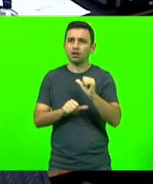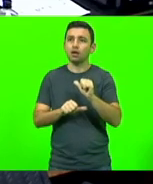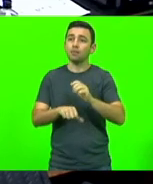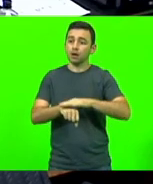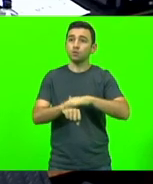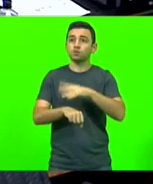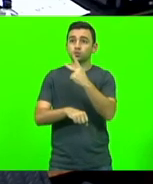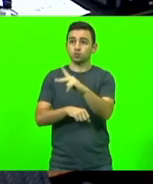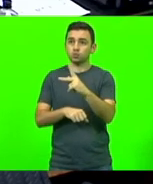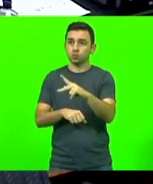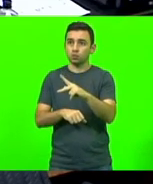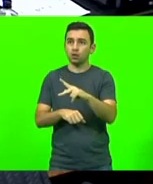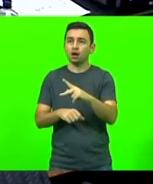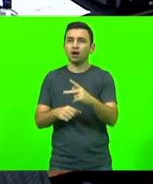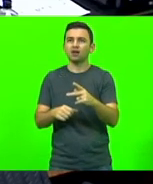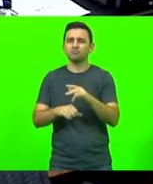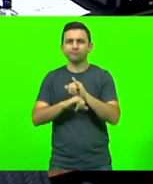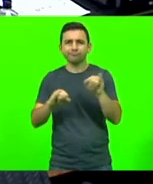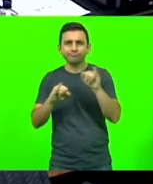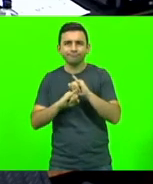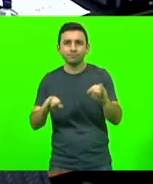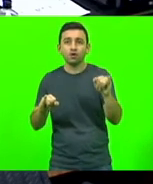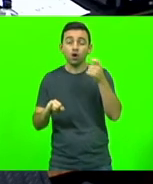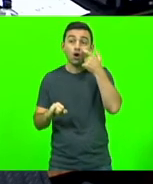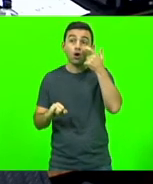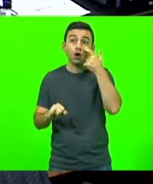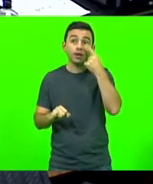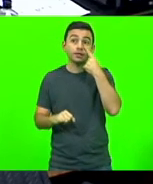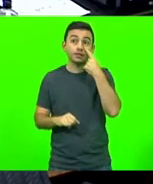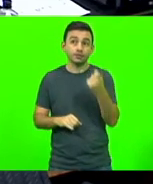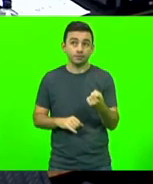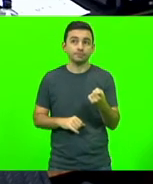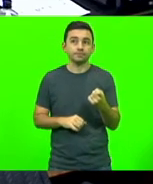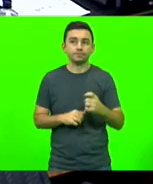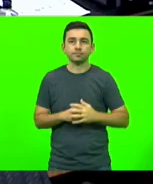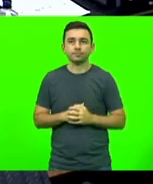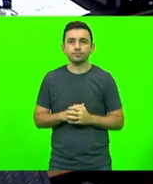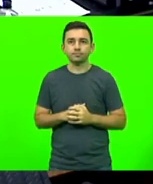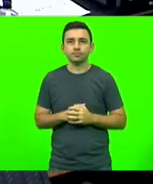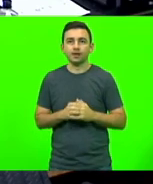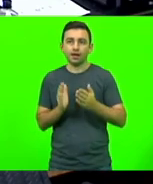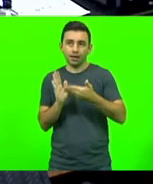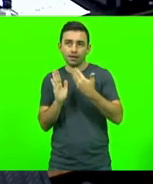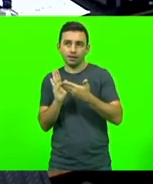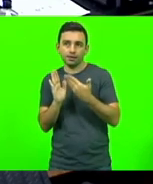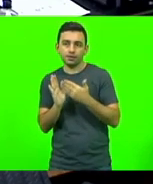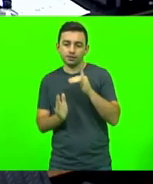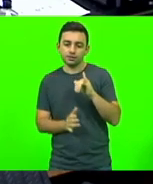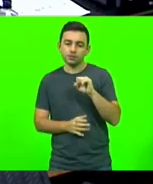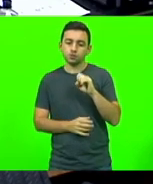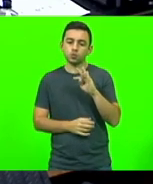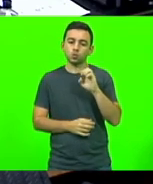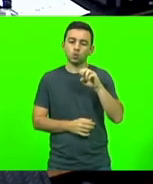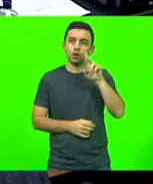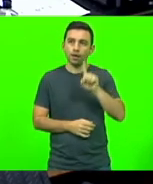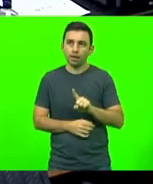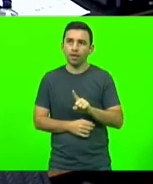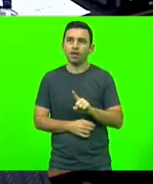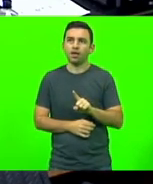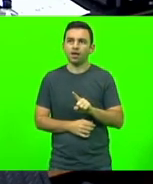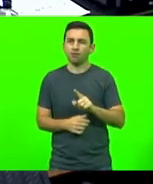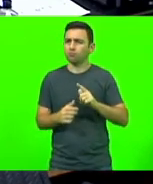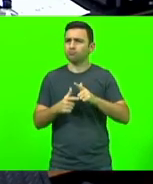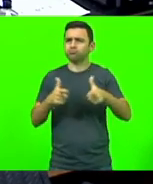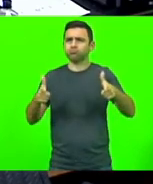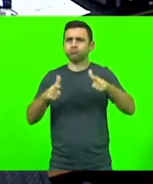sobre matérias recentíssimas, e olha só que interessante, deputado. A revista Isto É, né, uma revista da grande mídia, aí, com